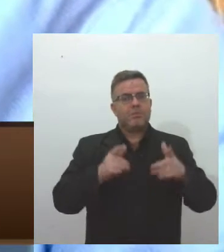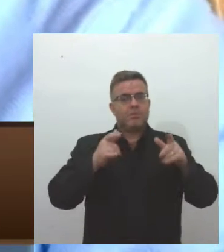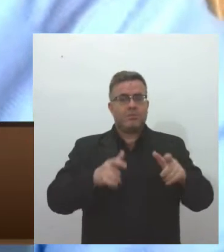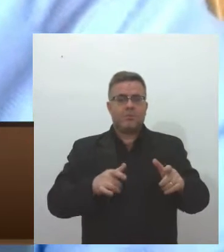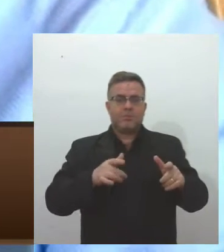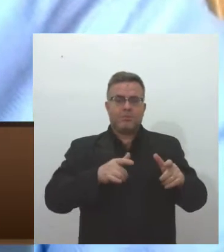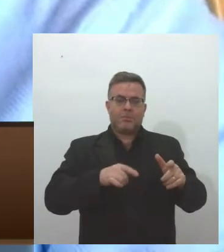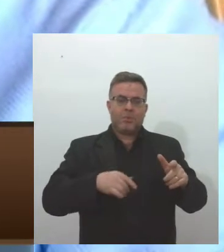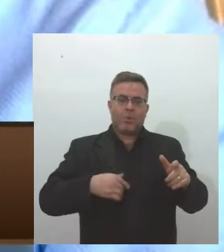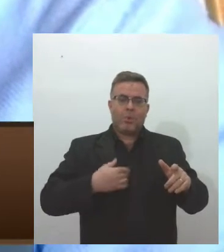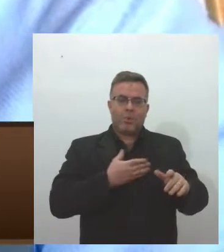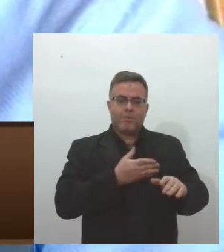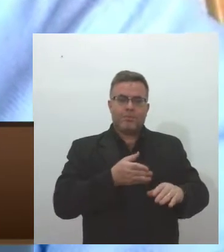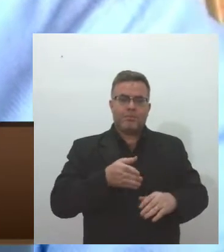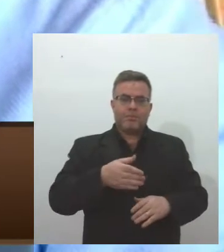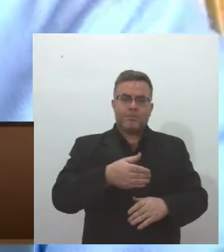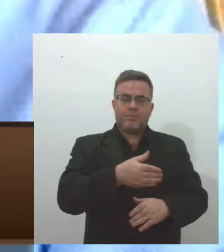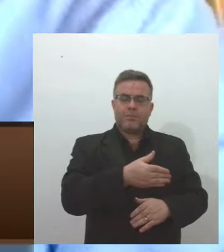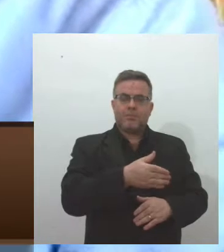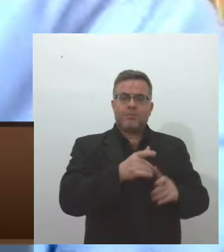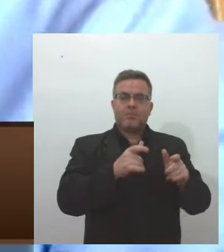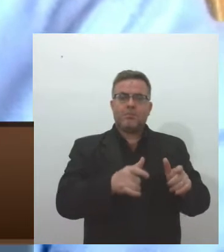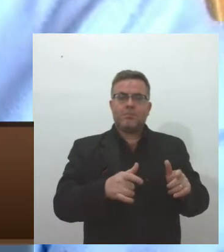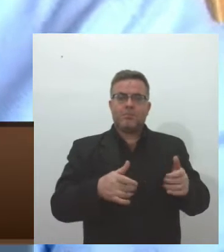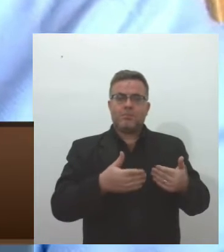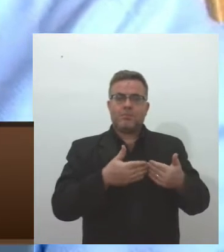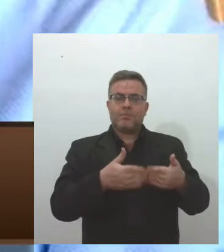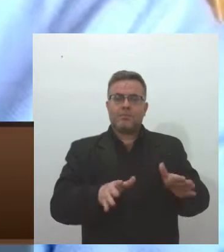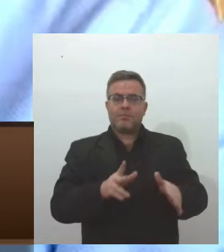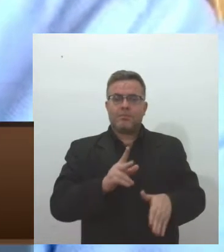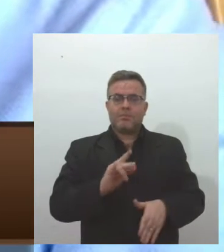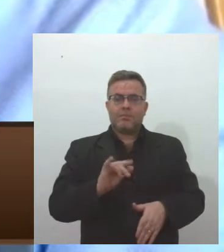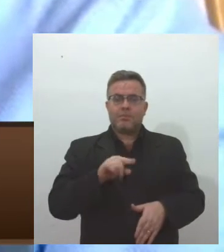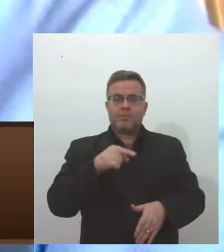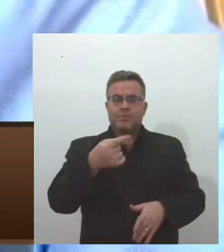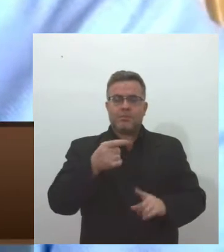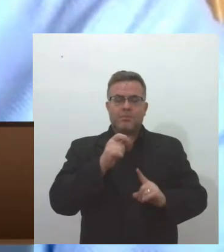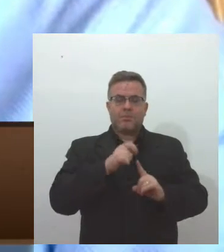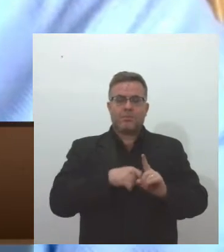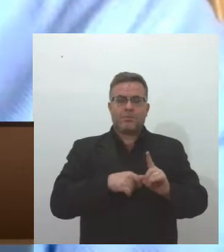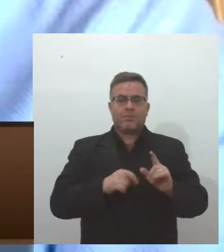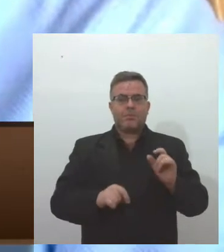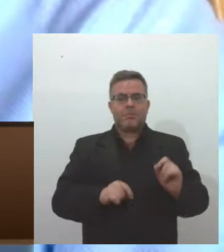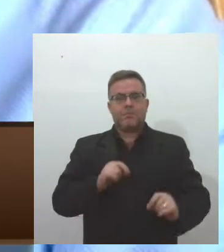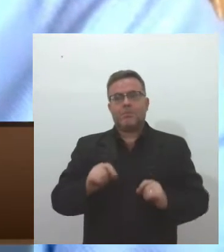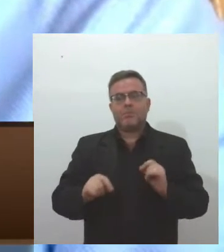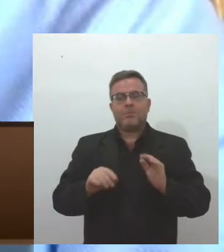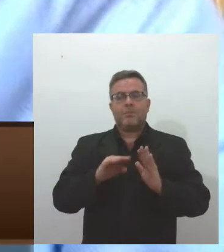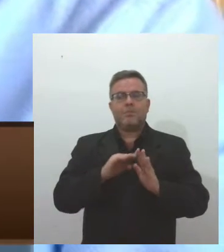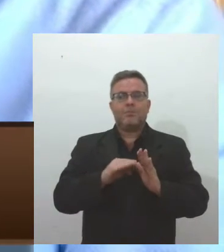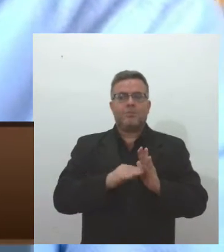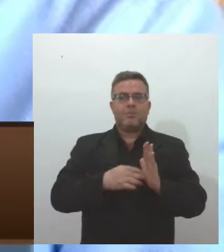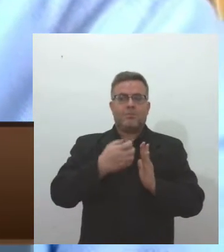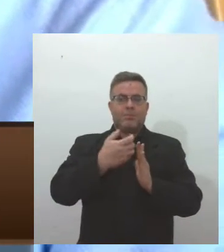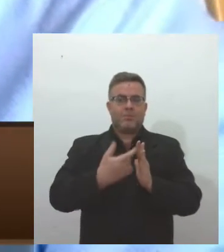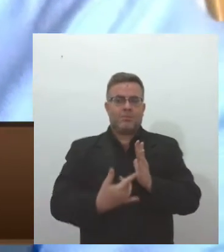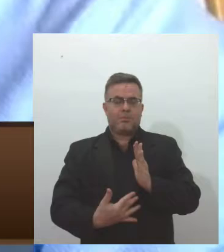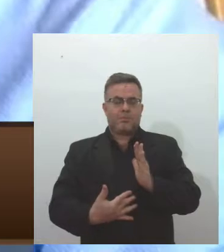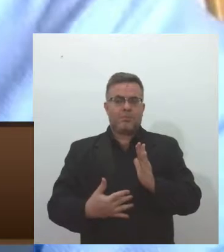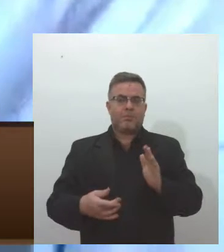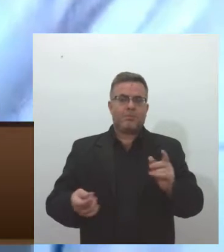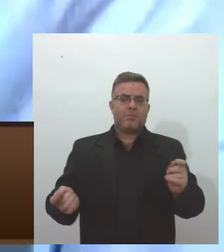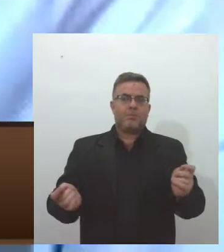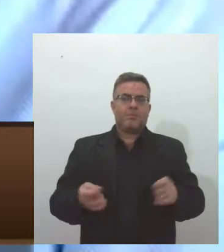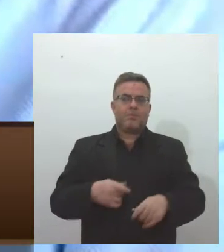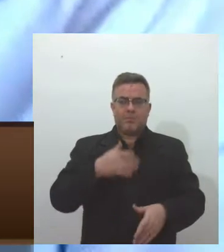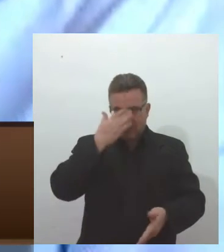também, ela vai ser inaugurada no próximo mês, já com um roteiro bastante, que eu acredito que vai